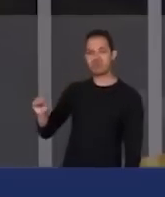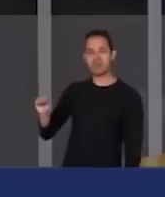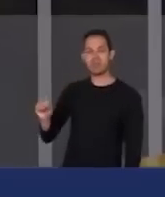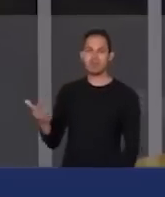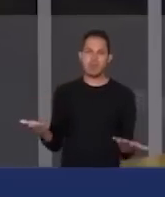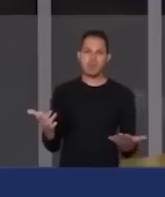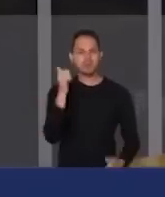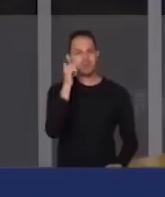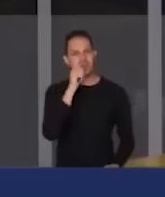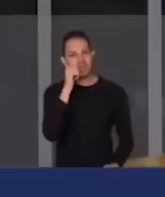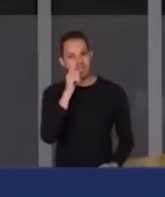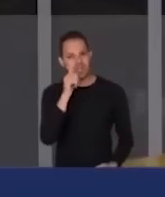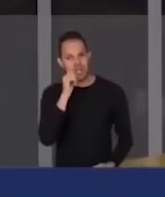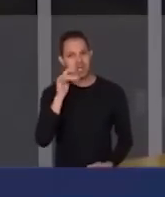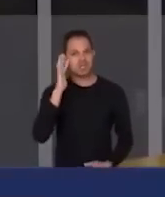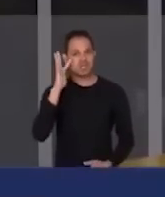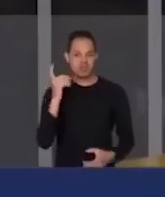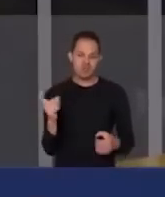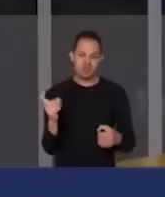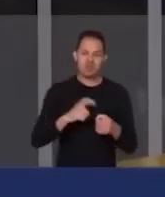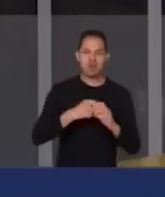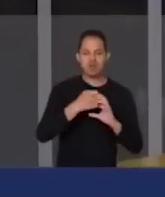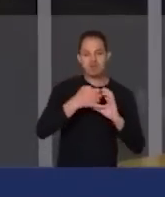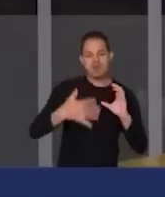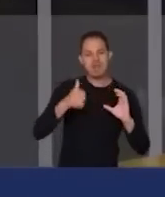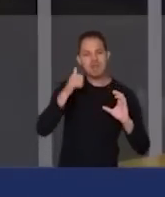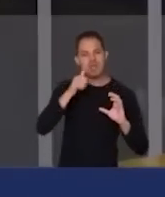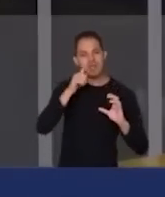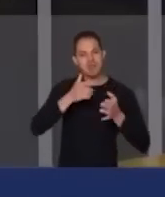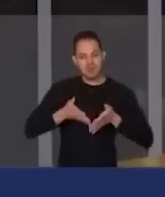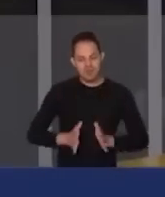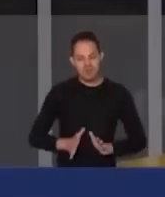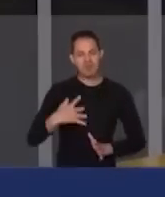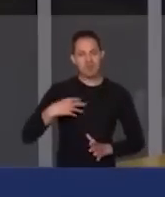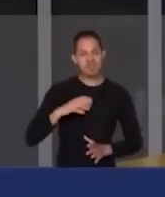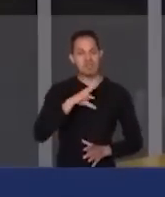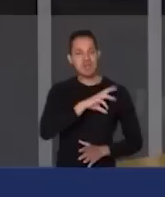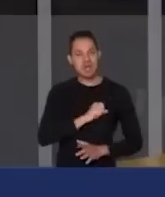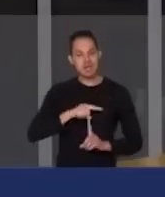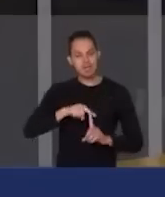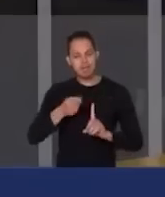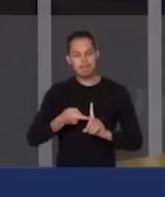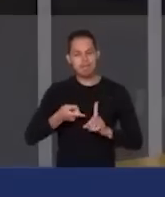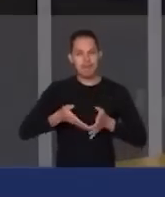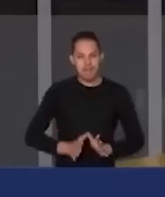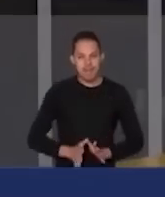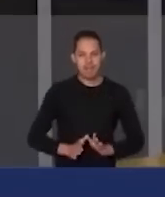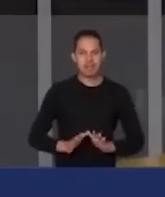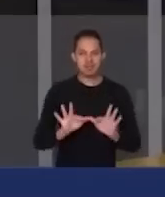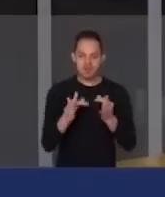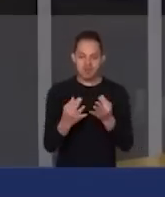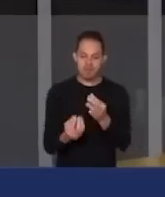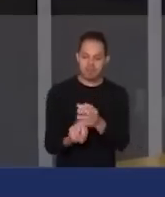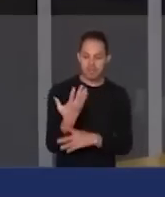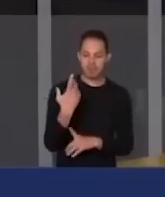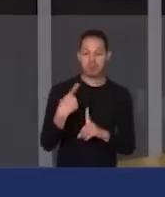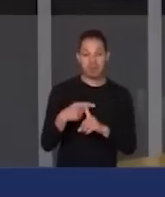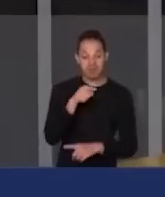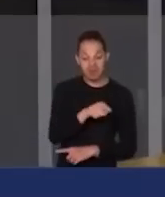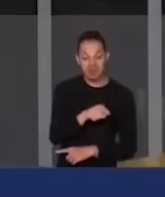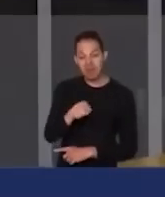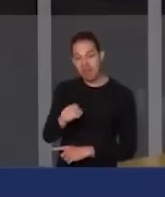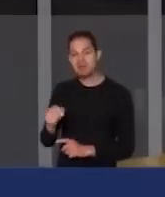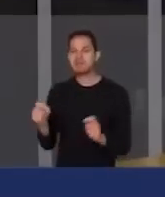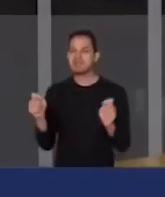da casa, o que nós entendemos como respeito à casa, como respeito ao povo e como decoro.